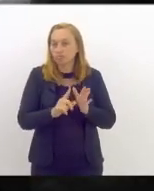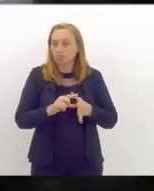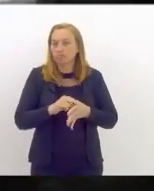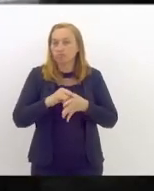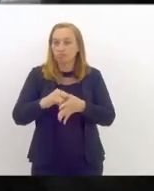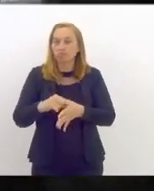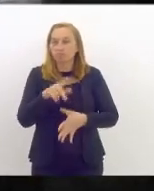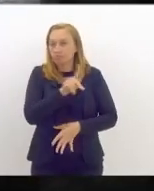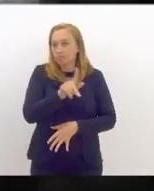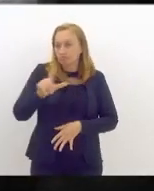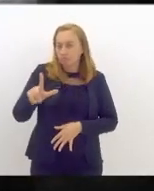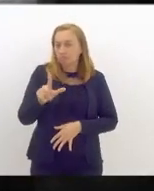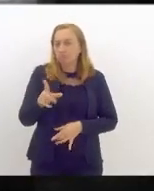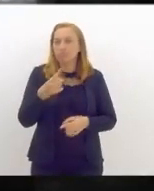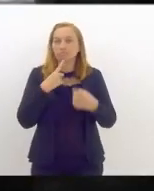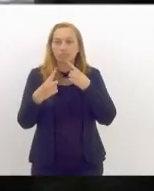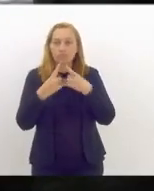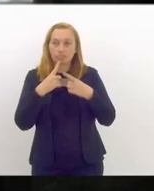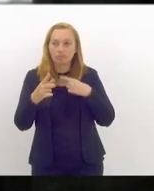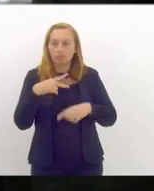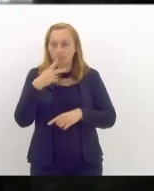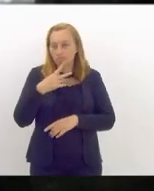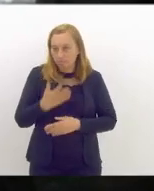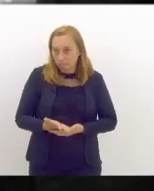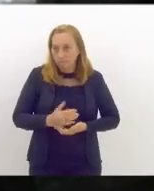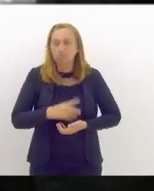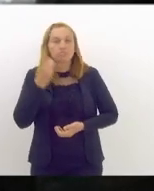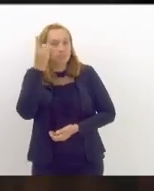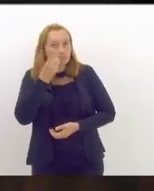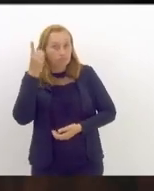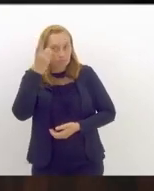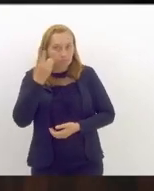pl Esta é a discussão que eu tô travando aqui Deputado